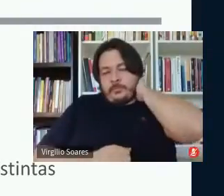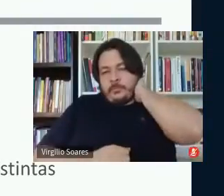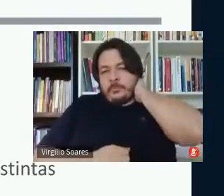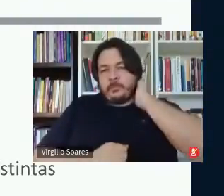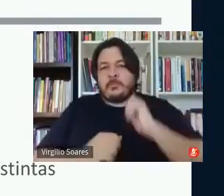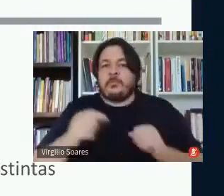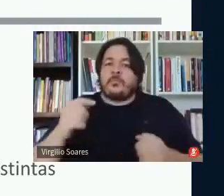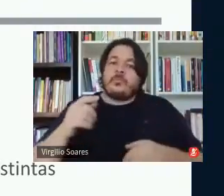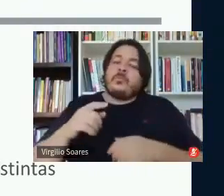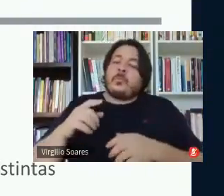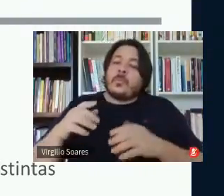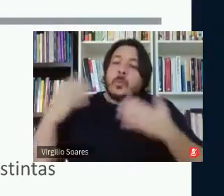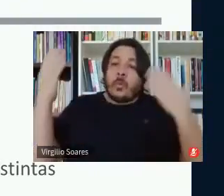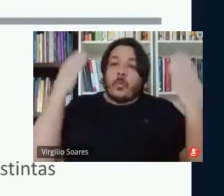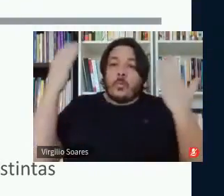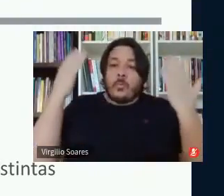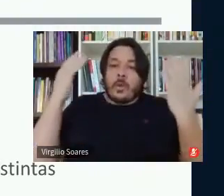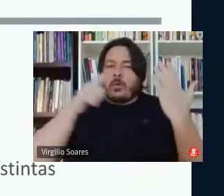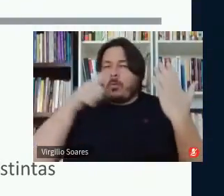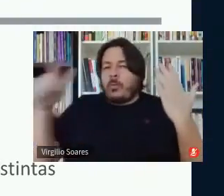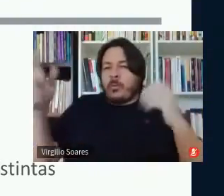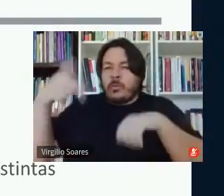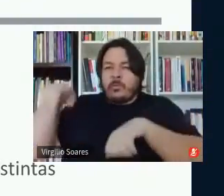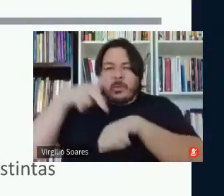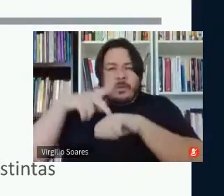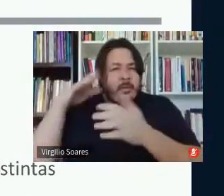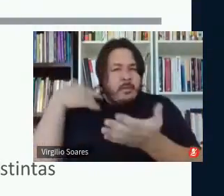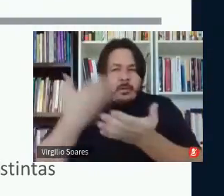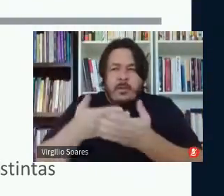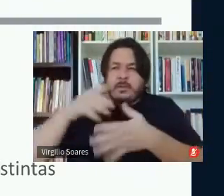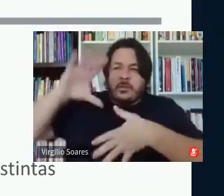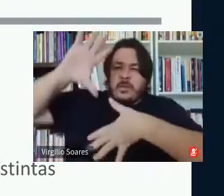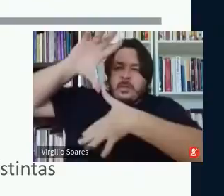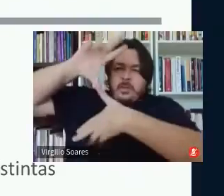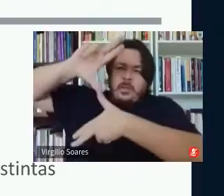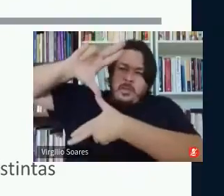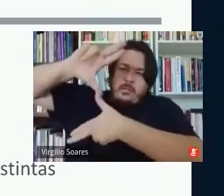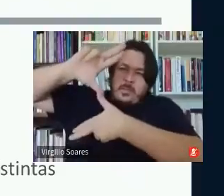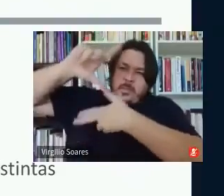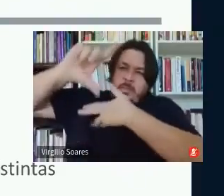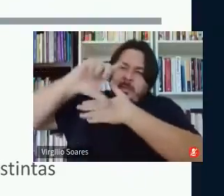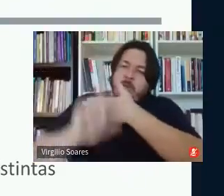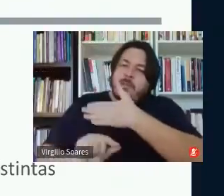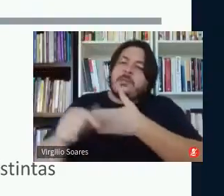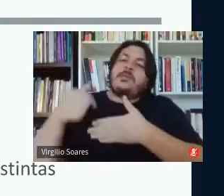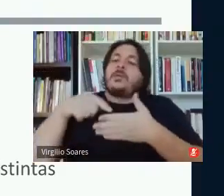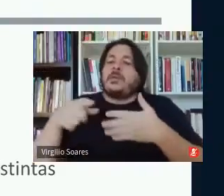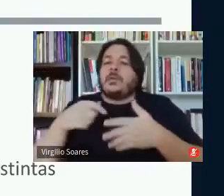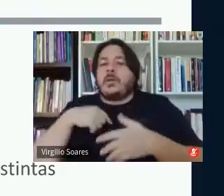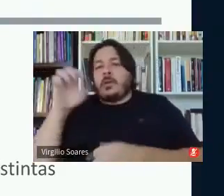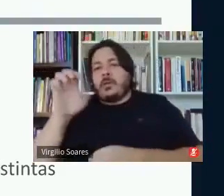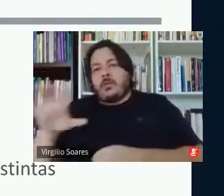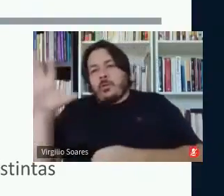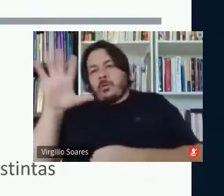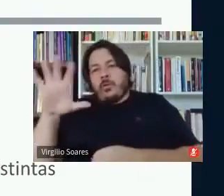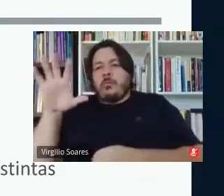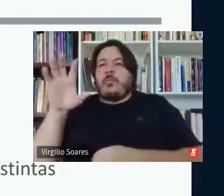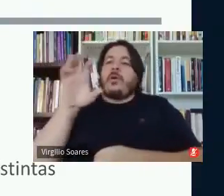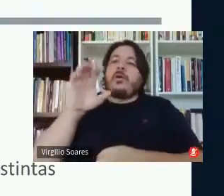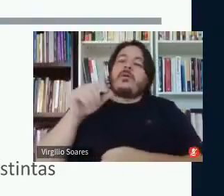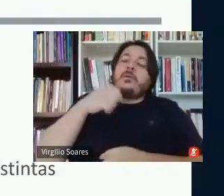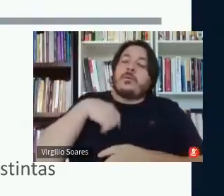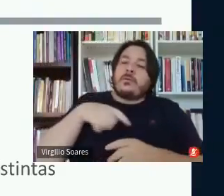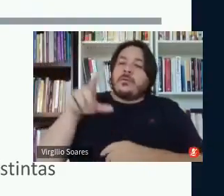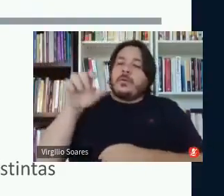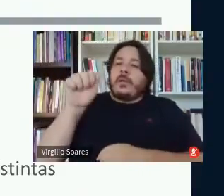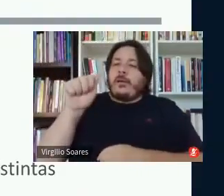Comparando com outros países, inclusive da América Latina, Europa e da parte oriental do nosso planeta, é